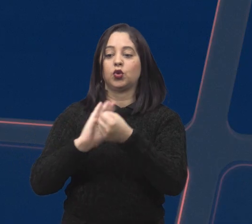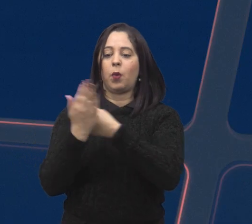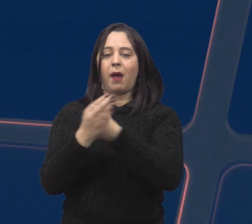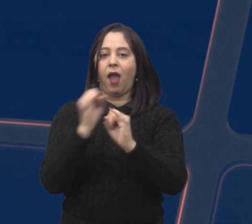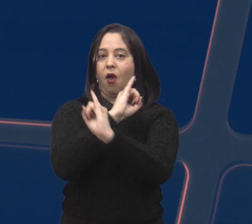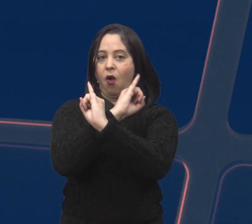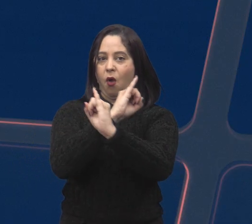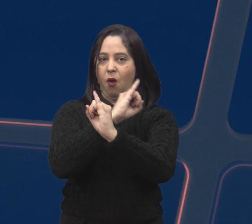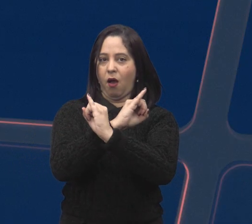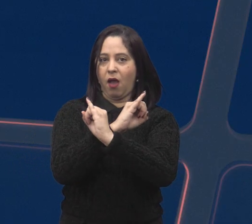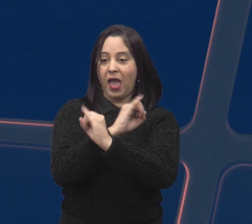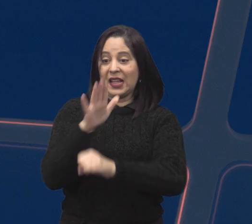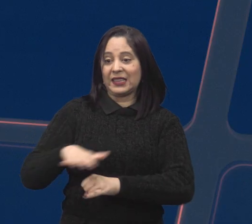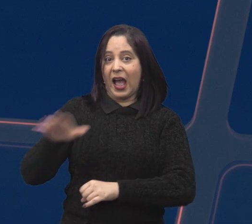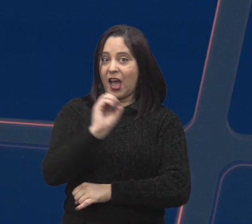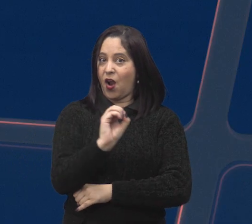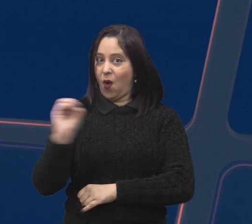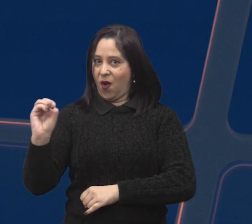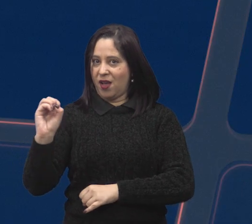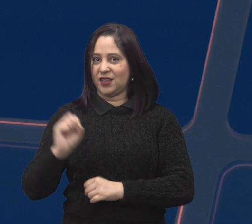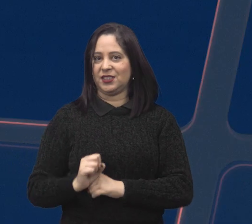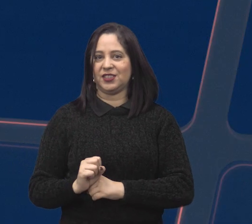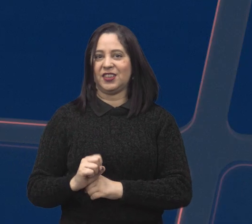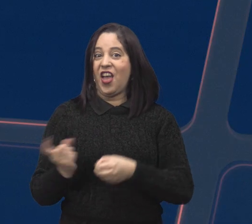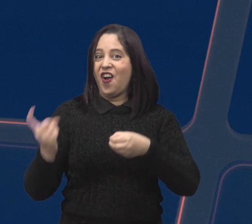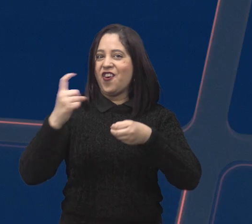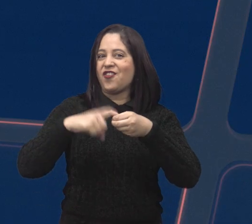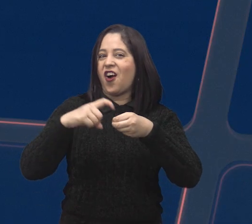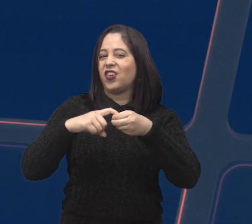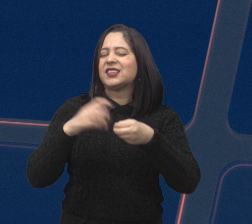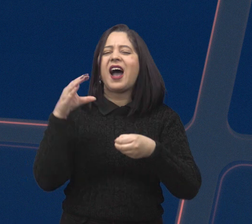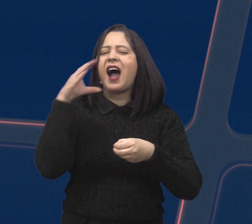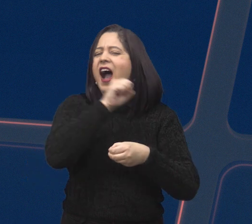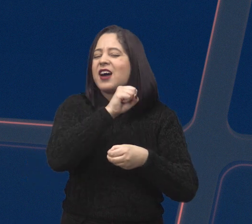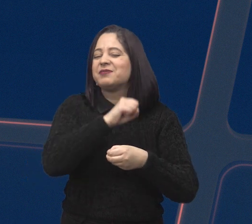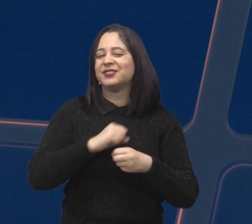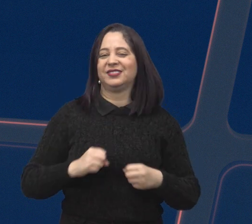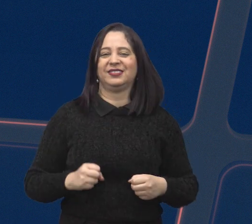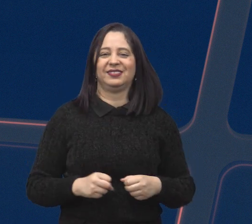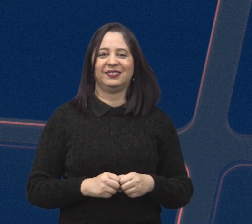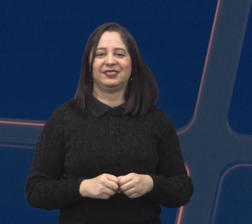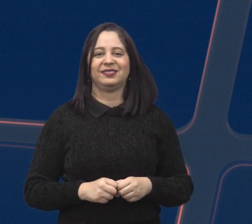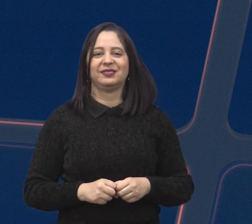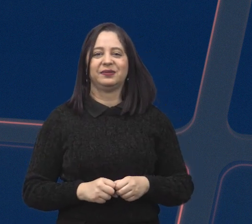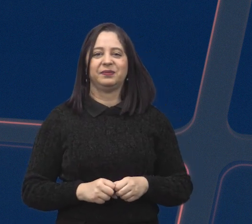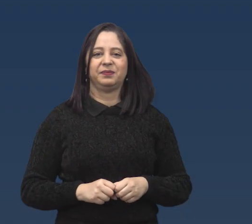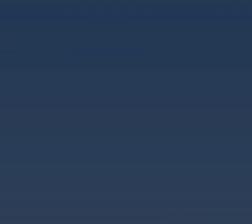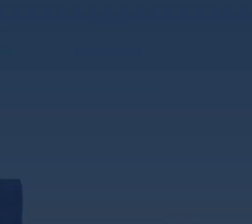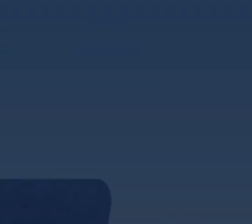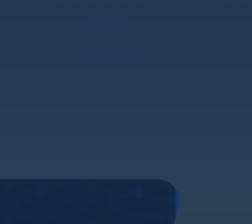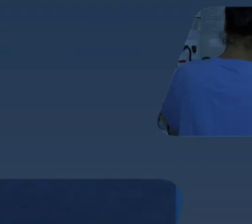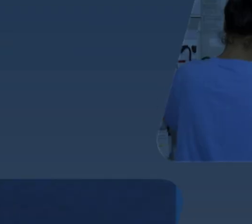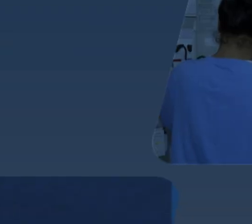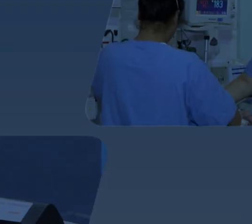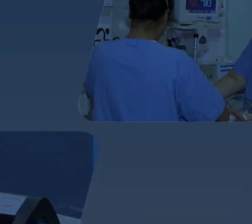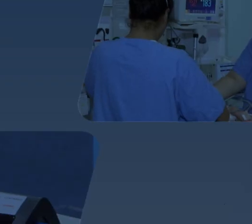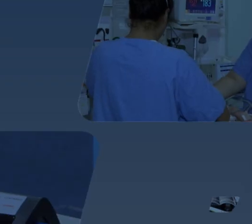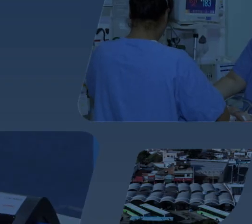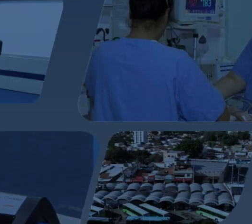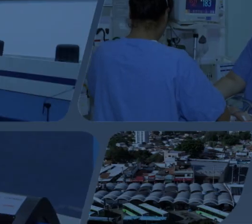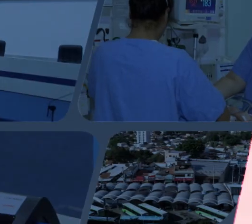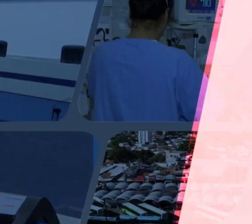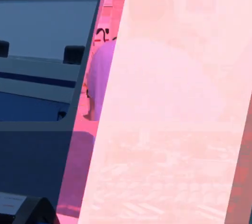das Indústrias, região oeste da cidade. A gente volta em instantes.